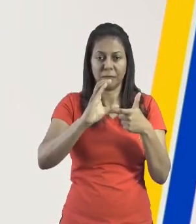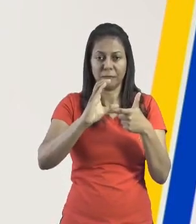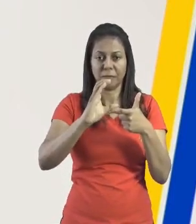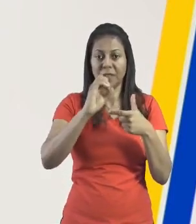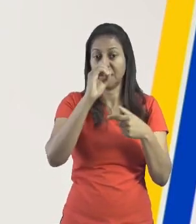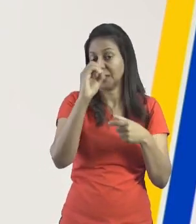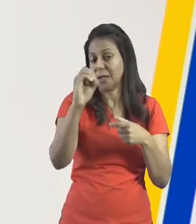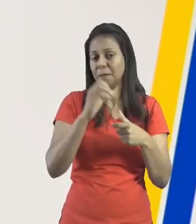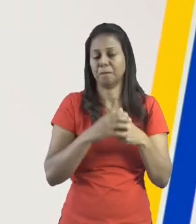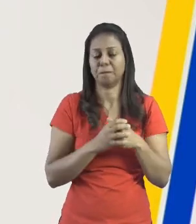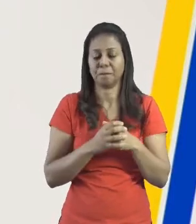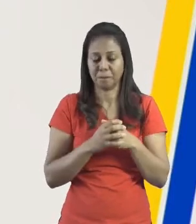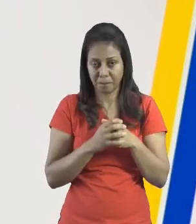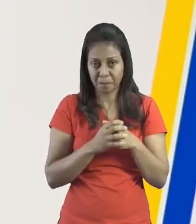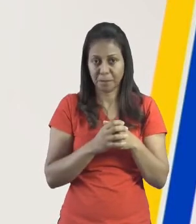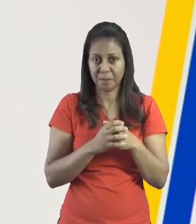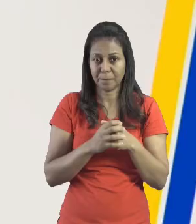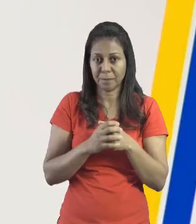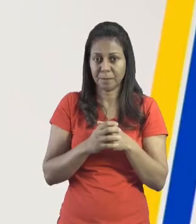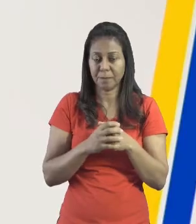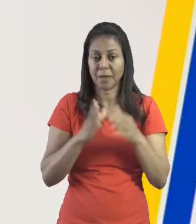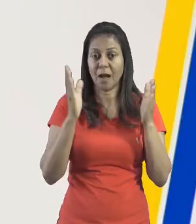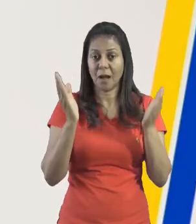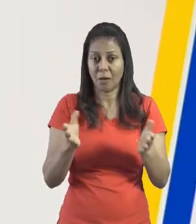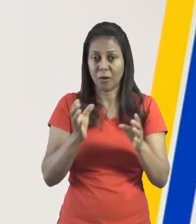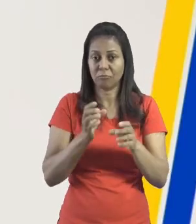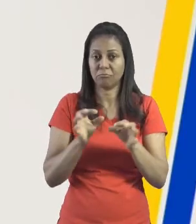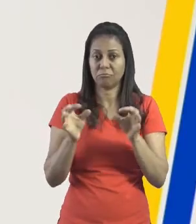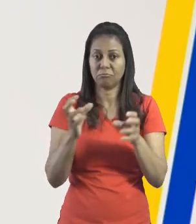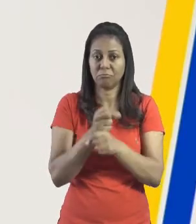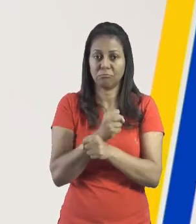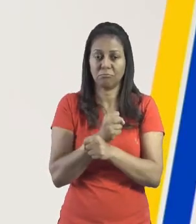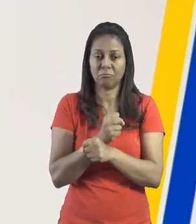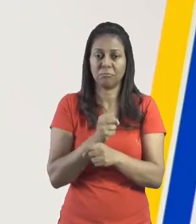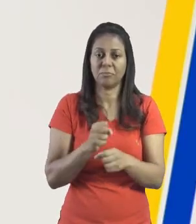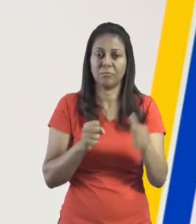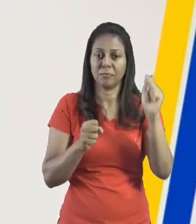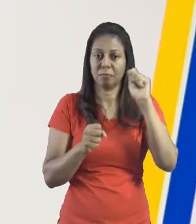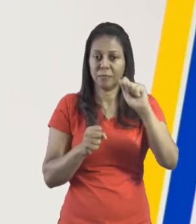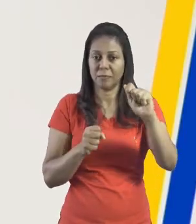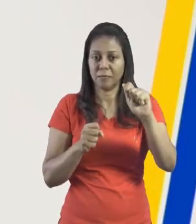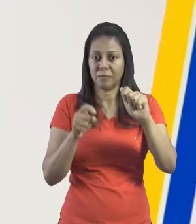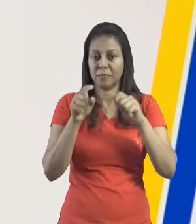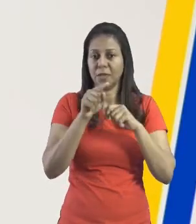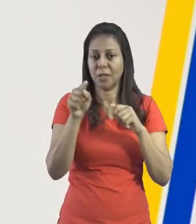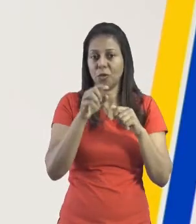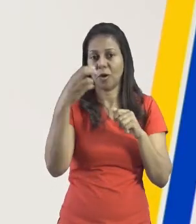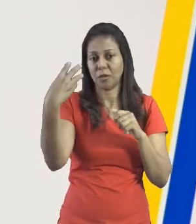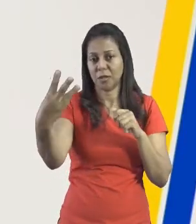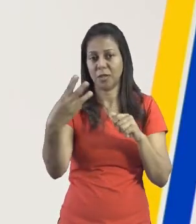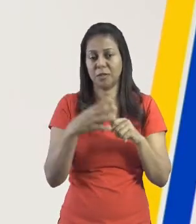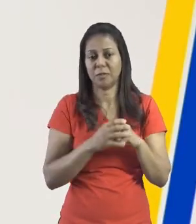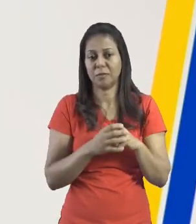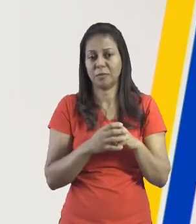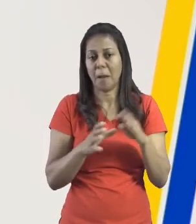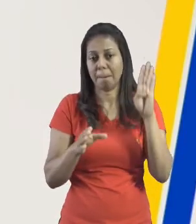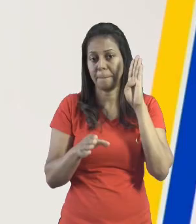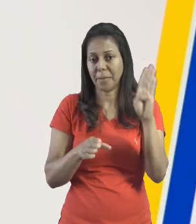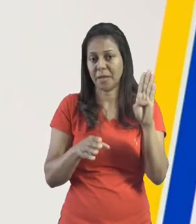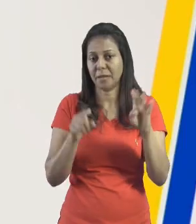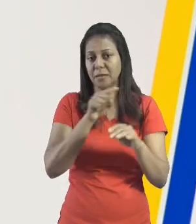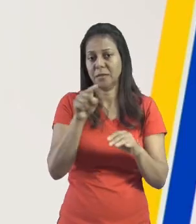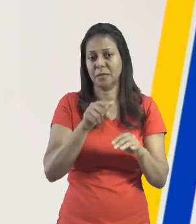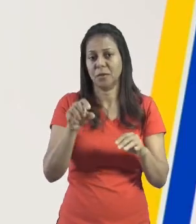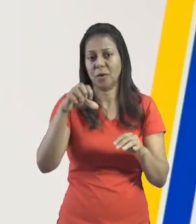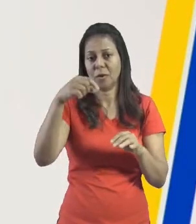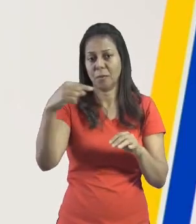zero. Então, vamos resolver essa equação. O A é igual a 3, o B é igual